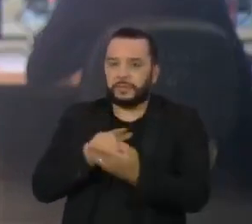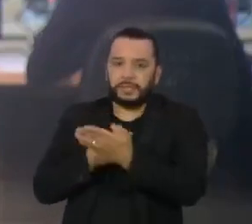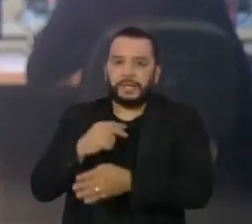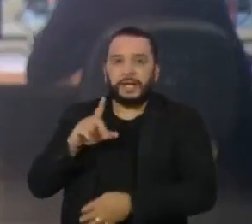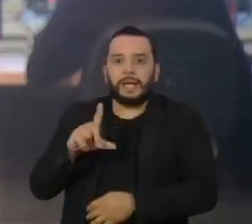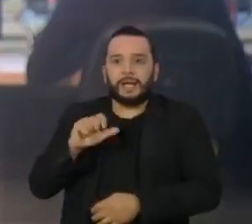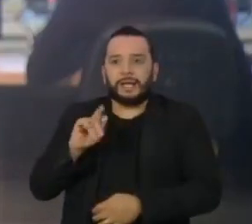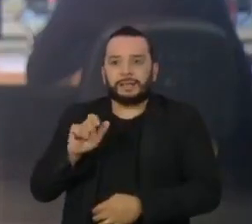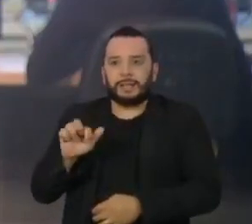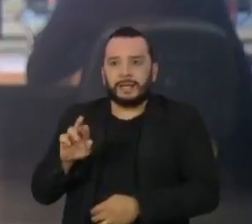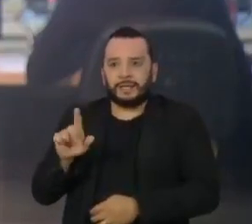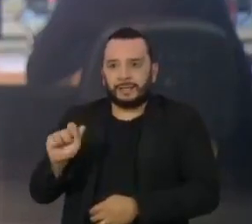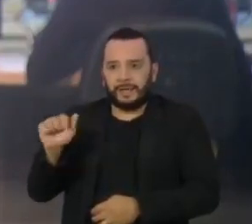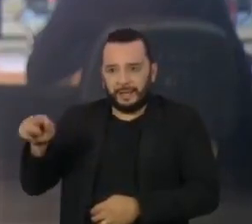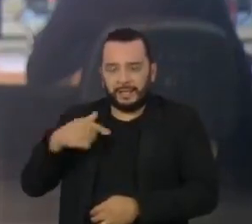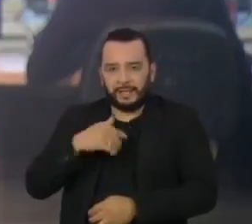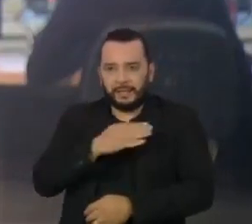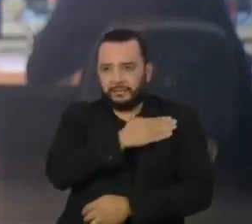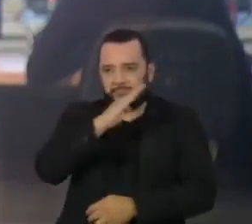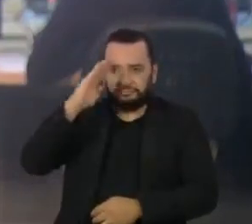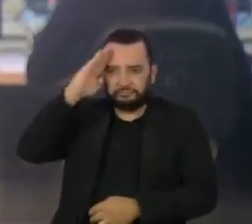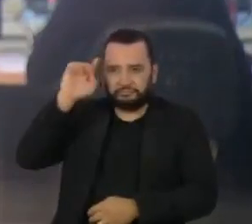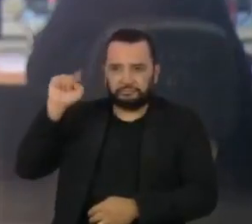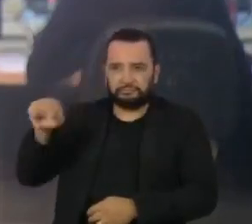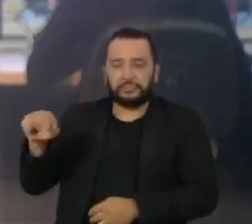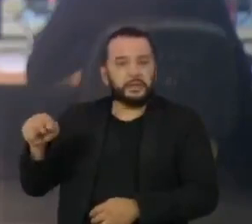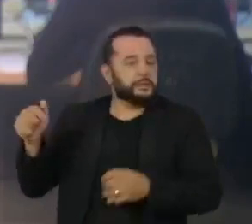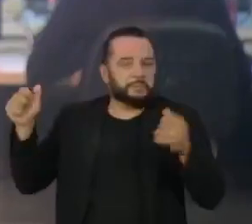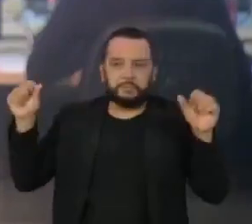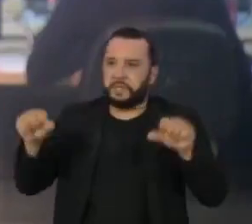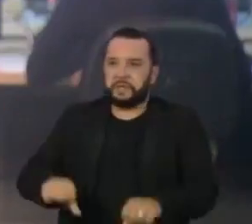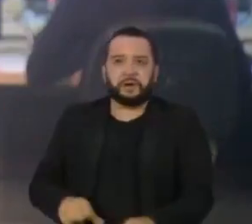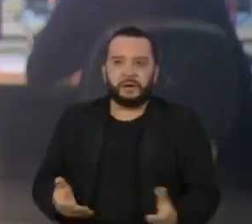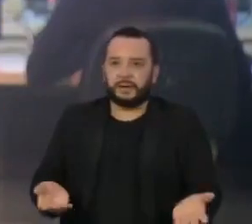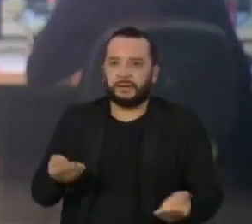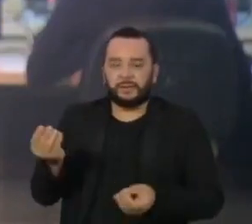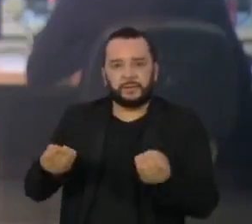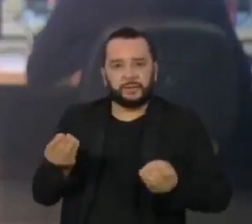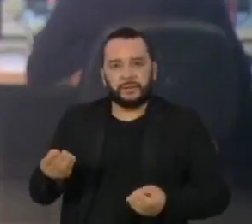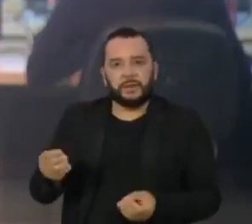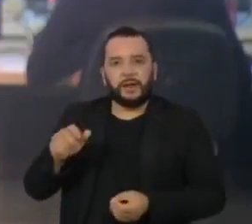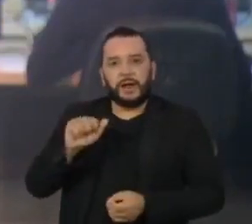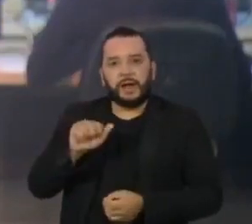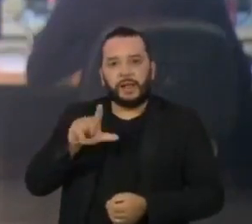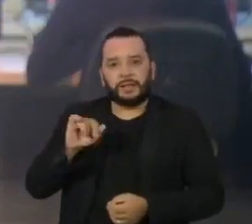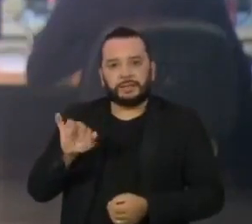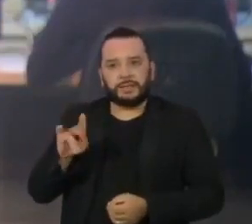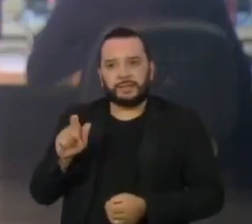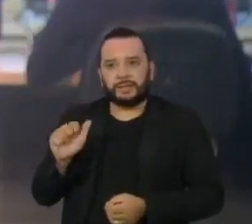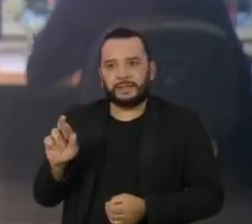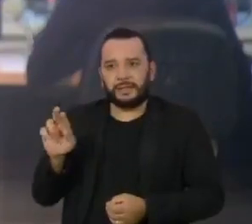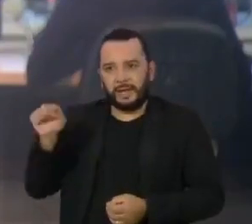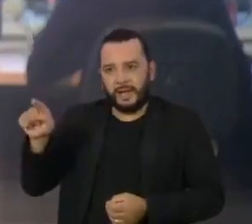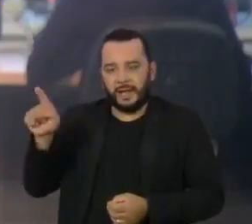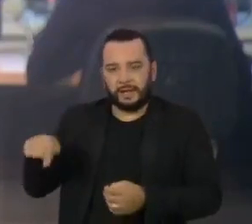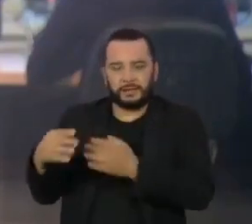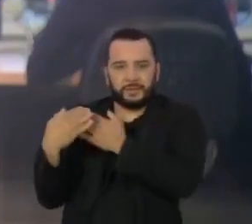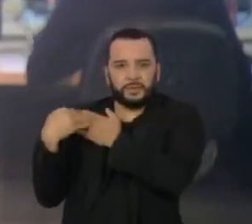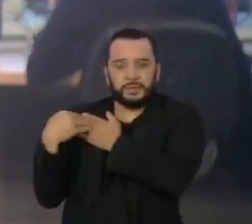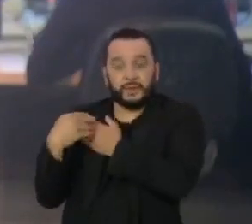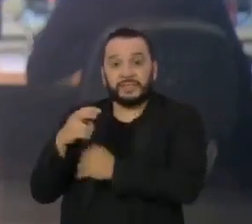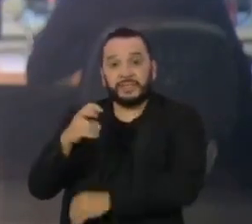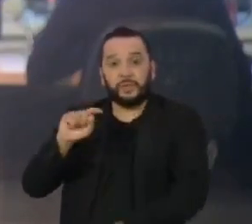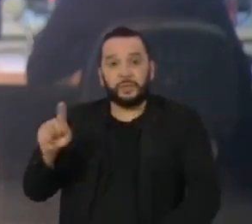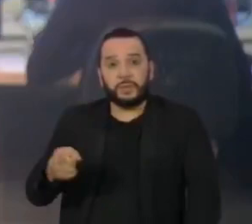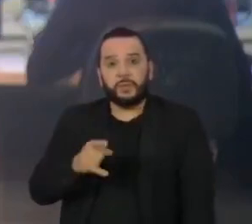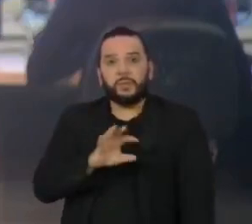caso de Lacerda a posição hierárquica do coronel ainda piora o quadro Alexander era responsável pelo comando de mais